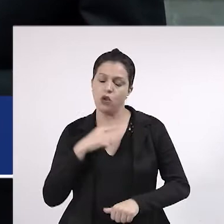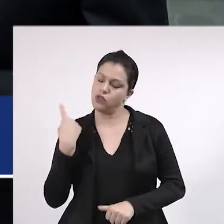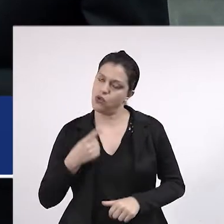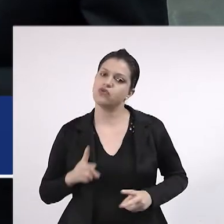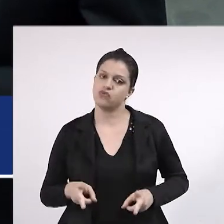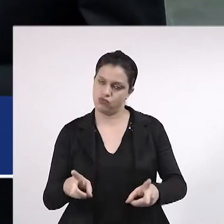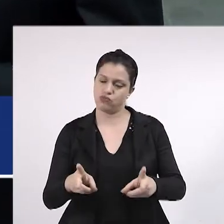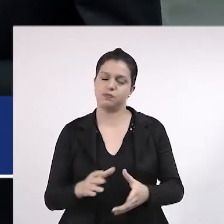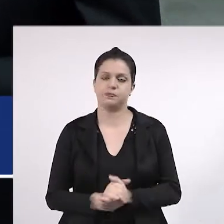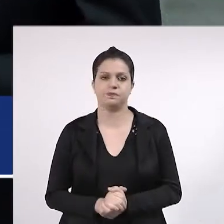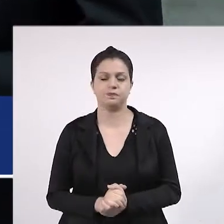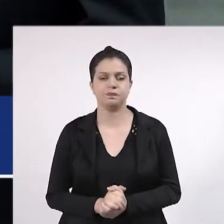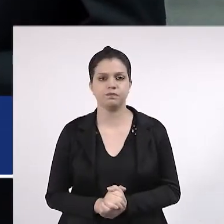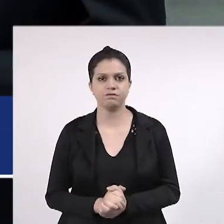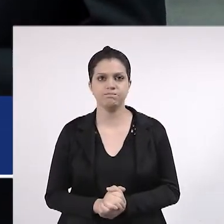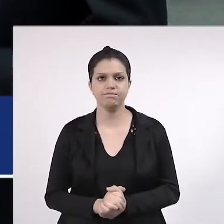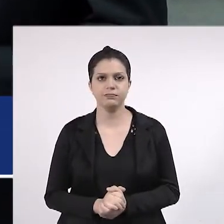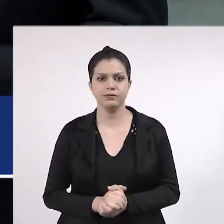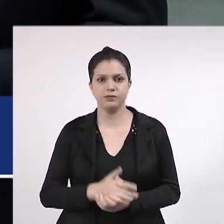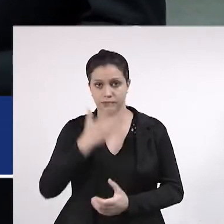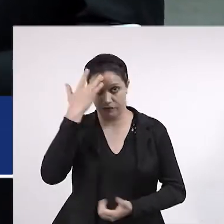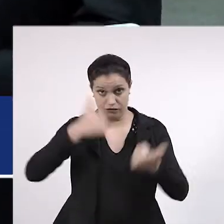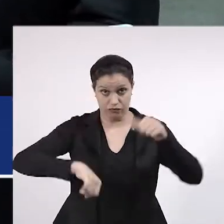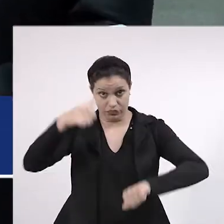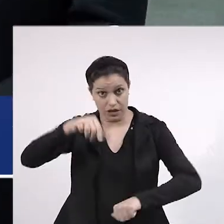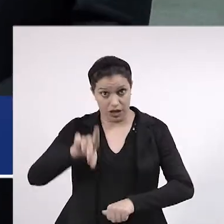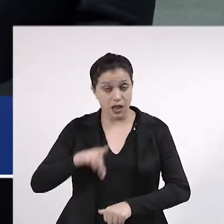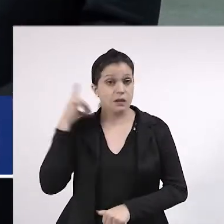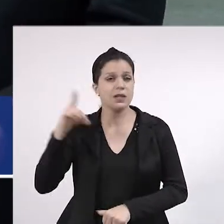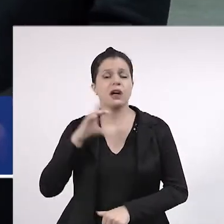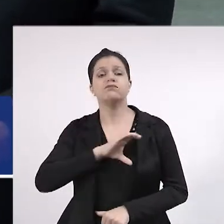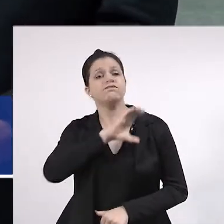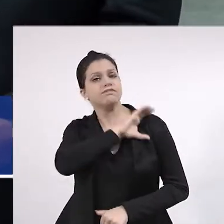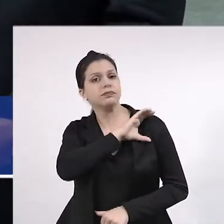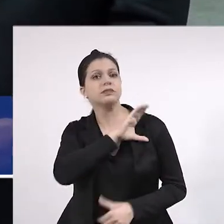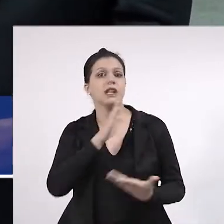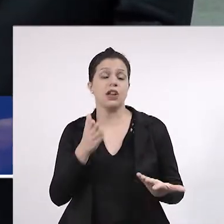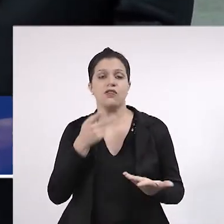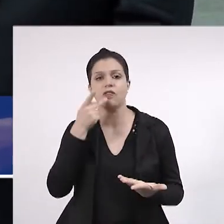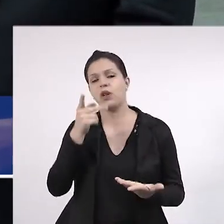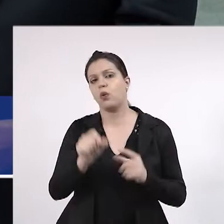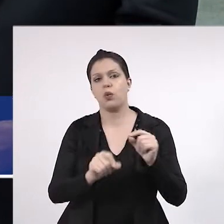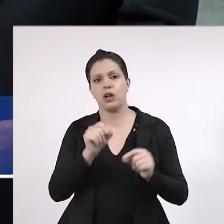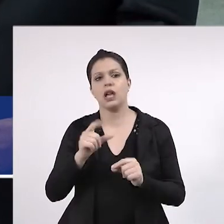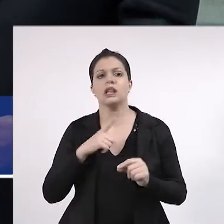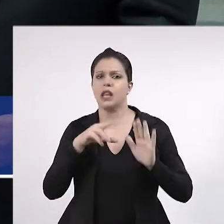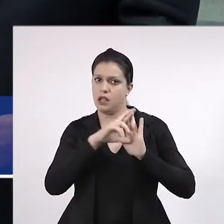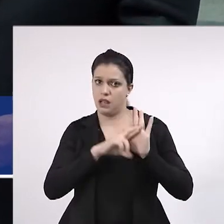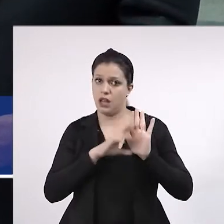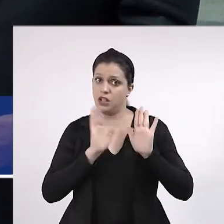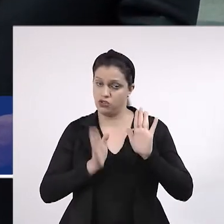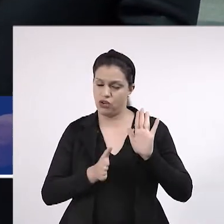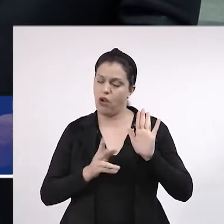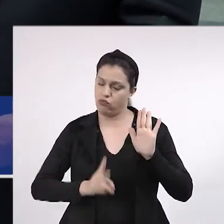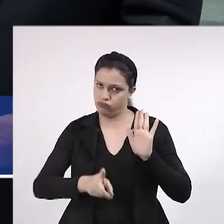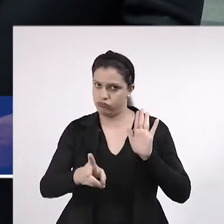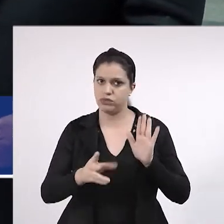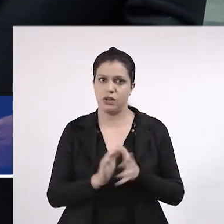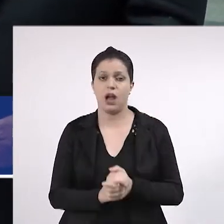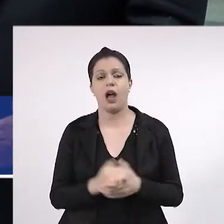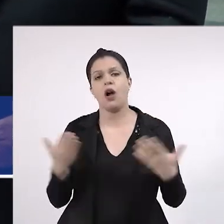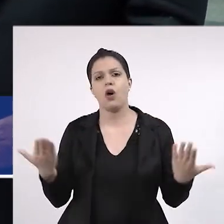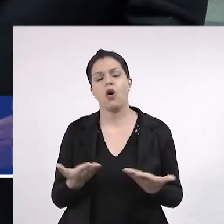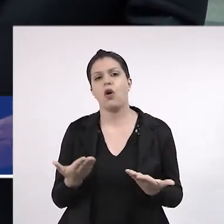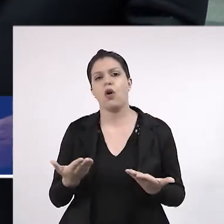e nós vamos seguir essa programação. Perfeito. O relator é o deputado Capitão Contar e, como eu tinha dito, as medidas que já